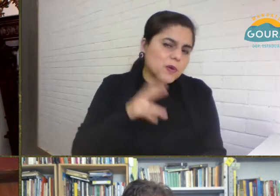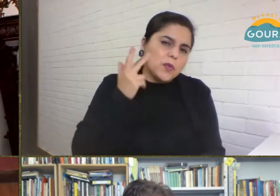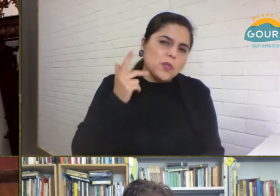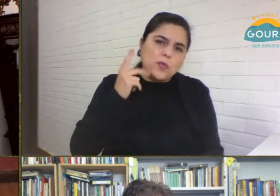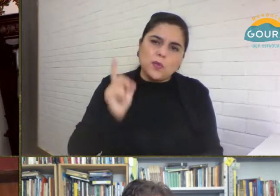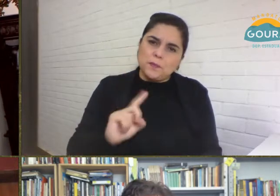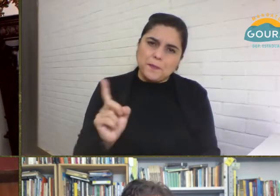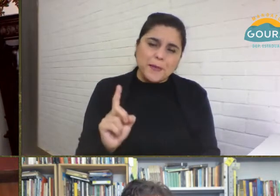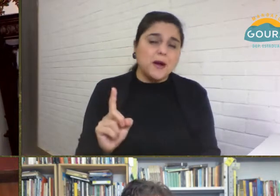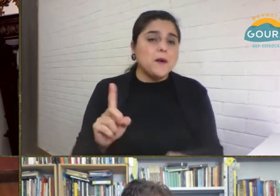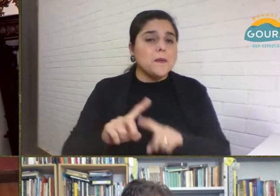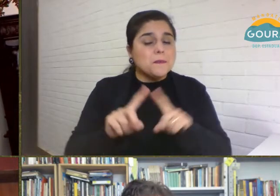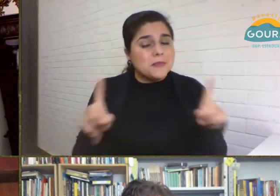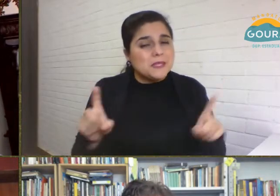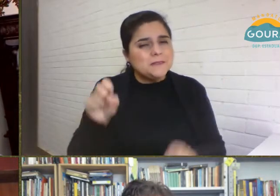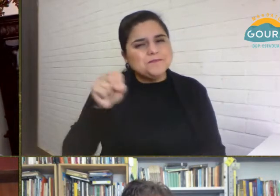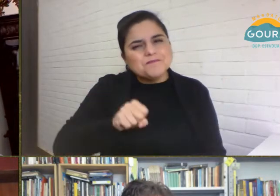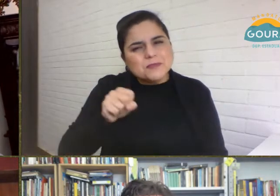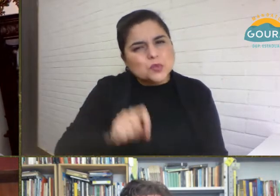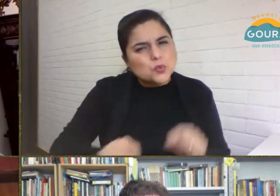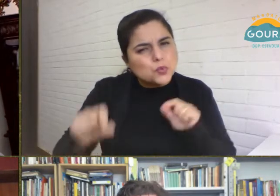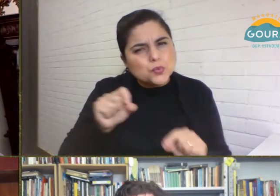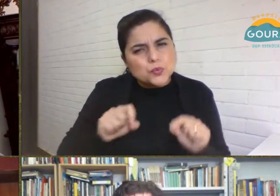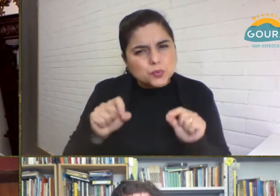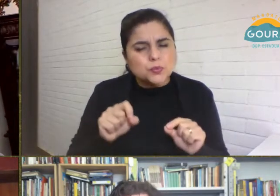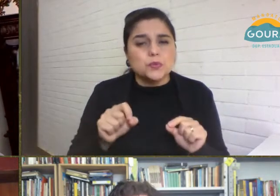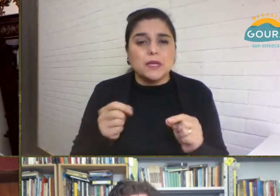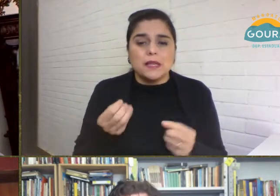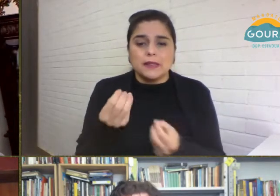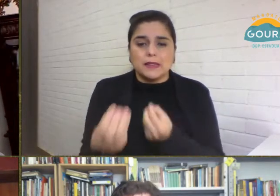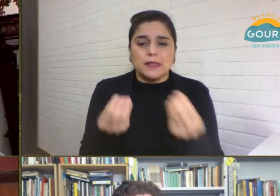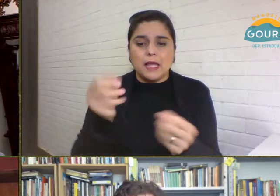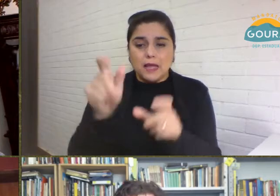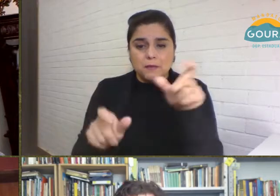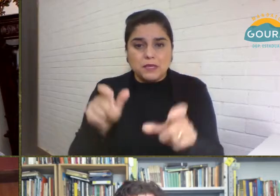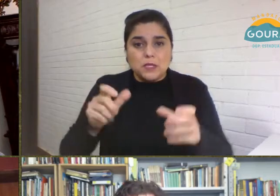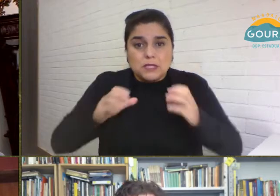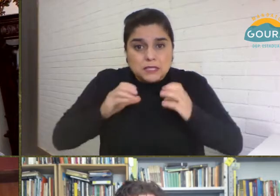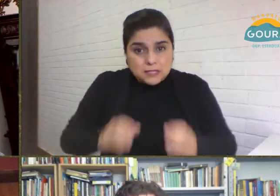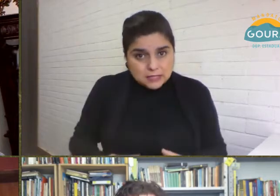sim o conferir aos cidadãos que utilizam drogas